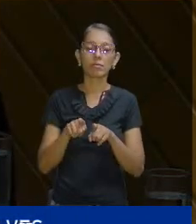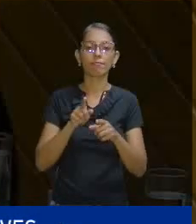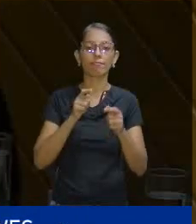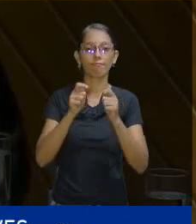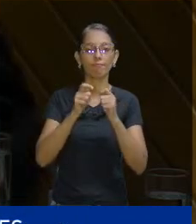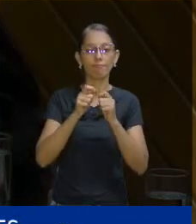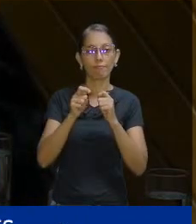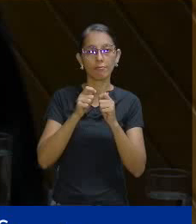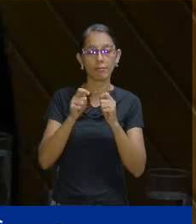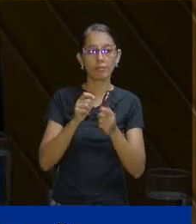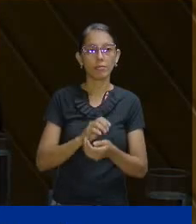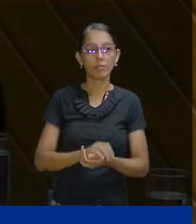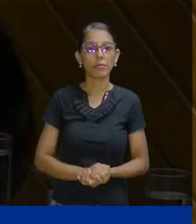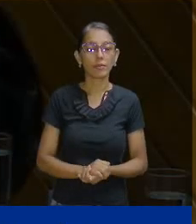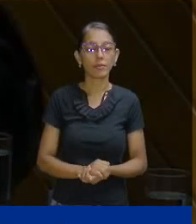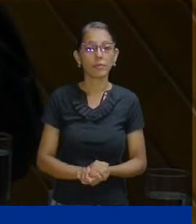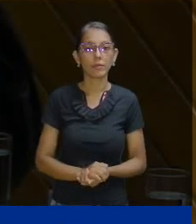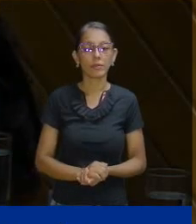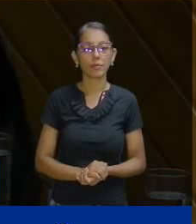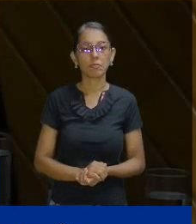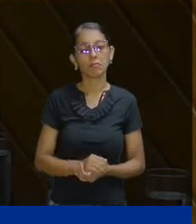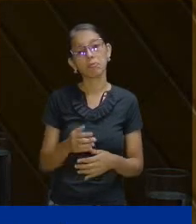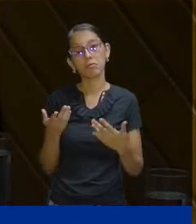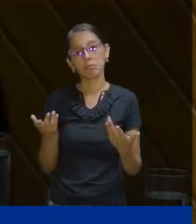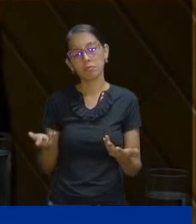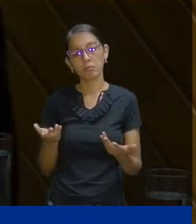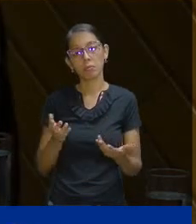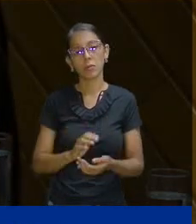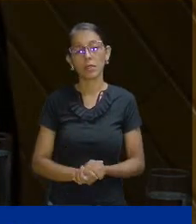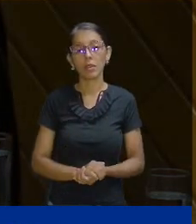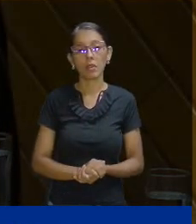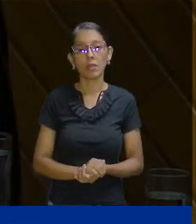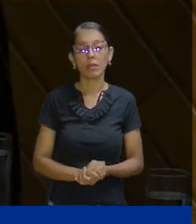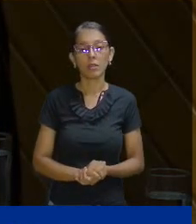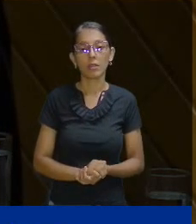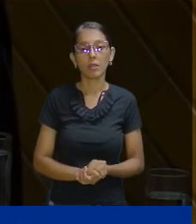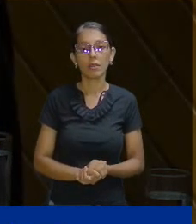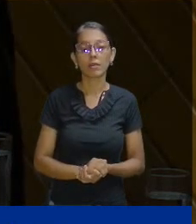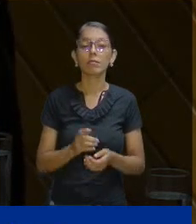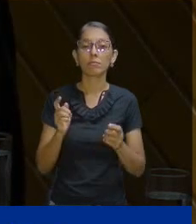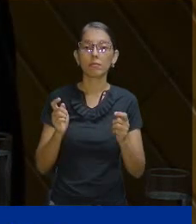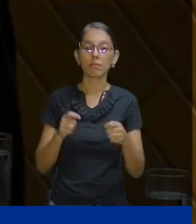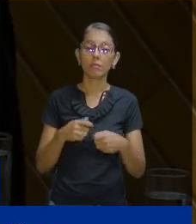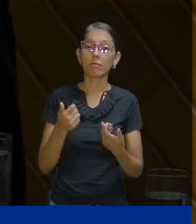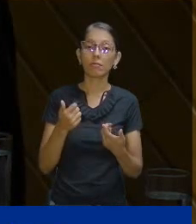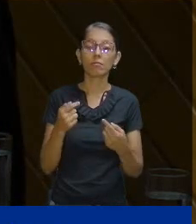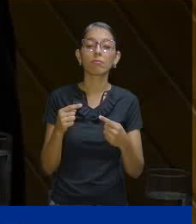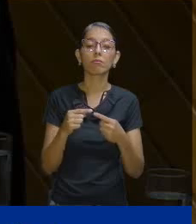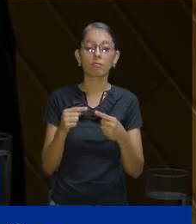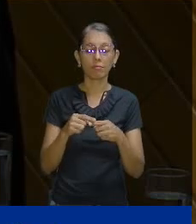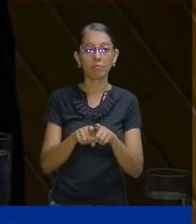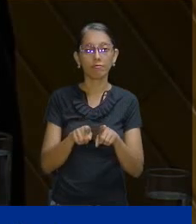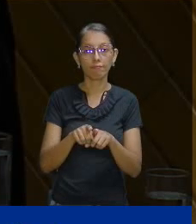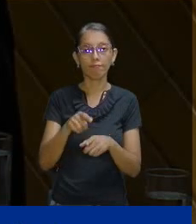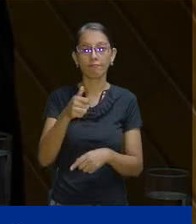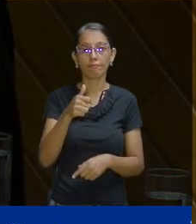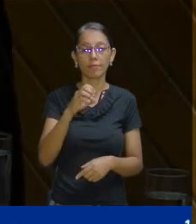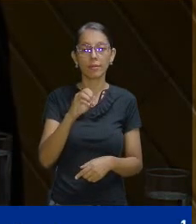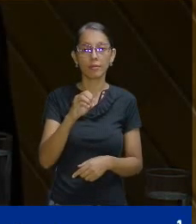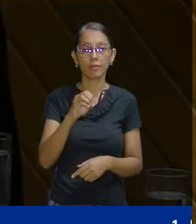contadores, eu não vejo justificativa nenhuma, tá, nenhuma complexidade a mais para fixação acima de 10%,